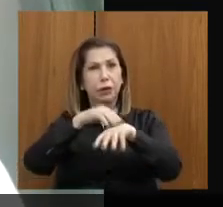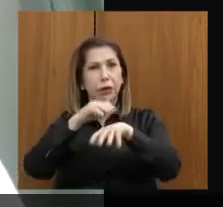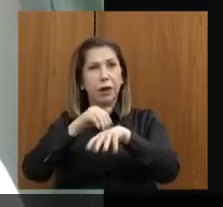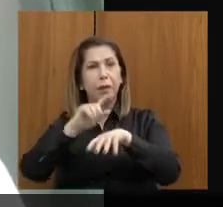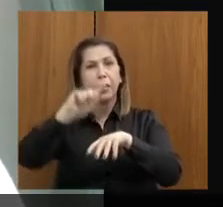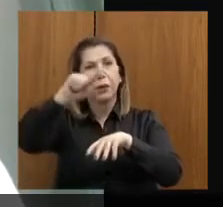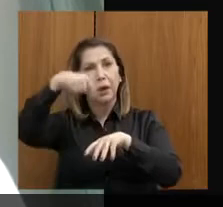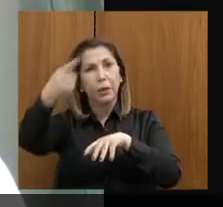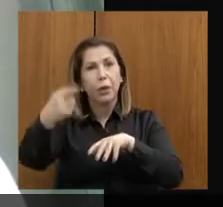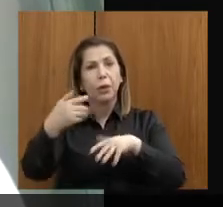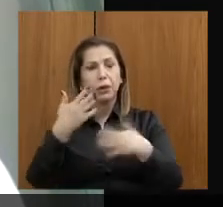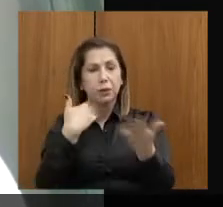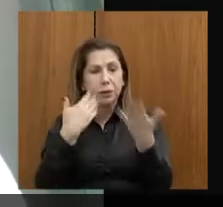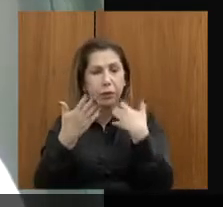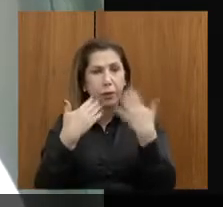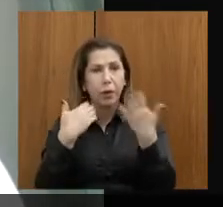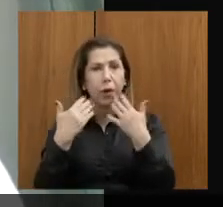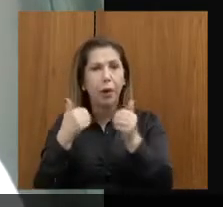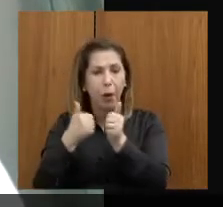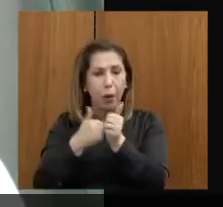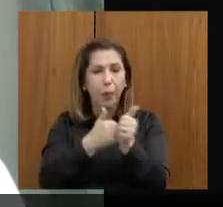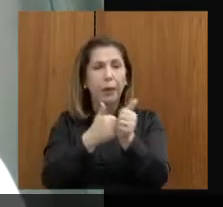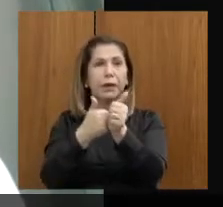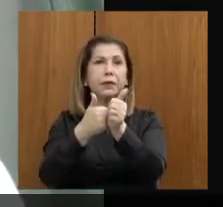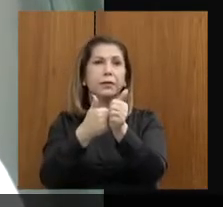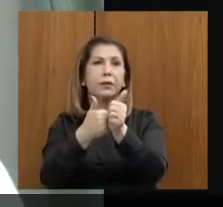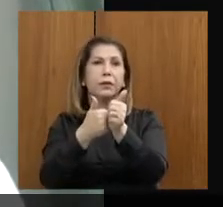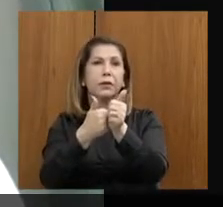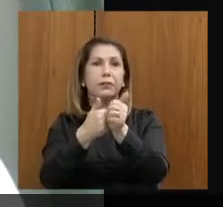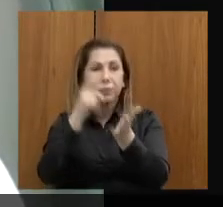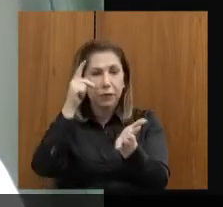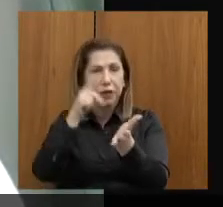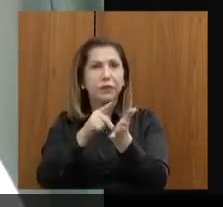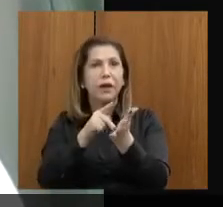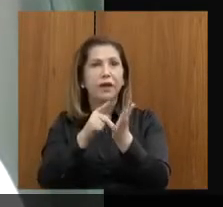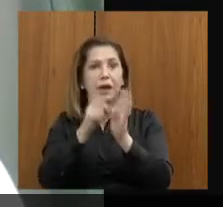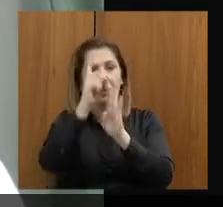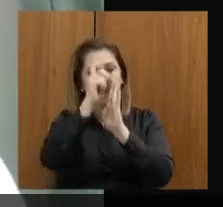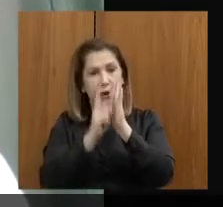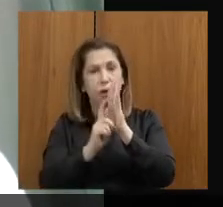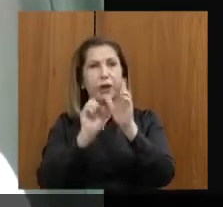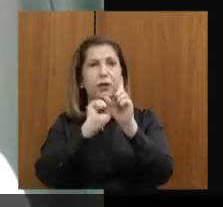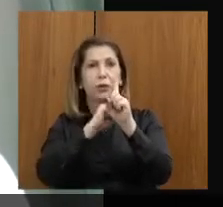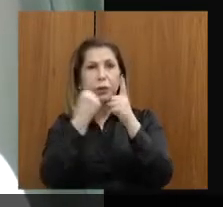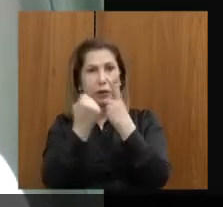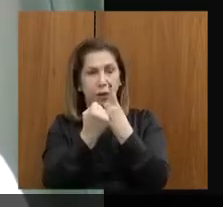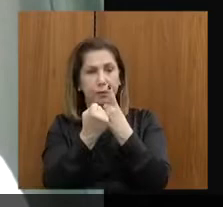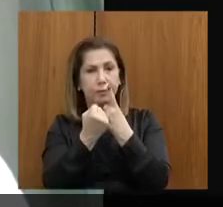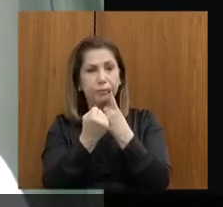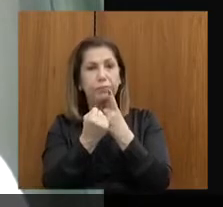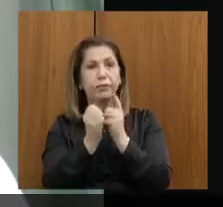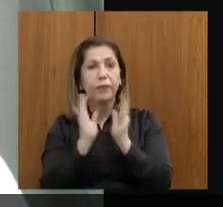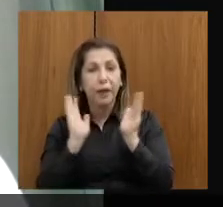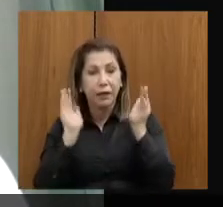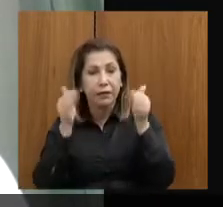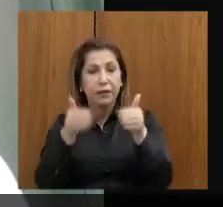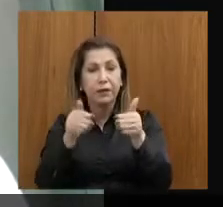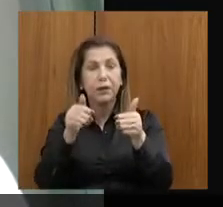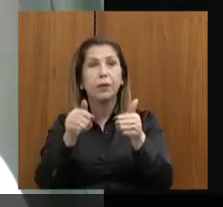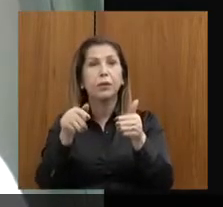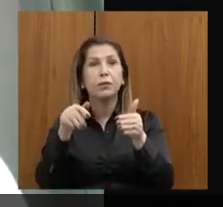próxima unidade dialogando e acompanhando efetivação do seu direito sociais nessa perspectiva né